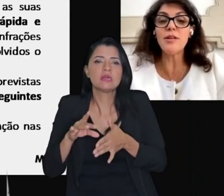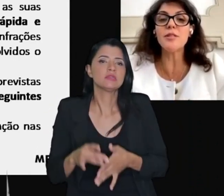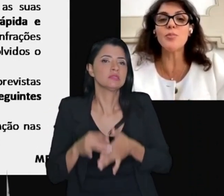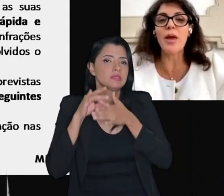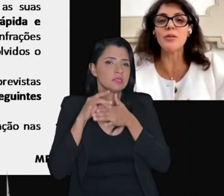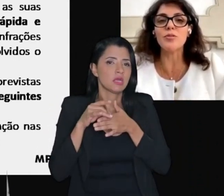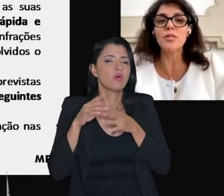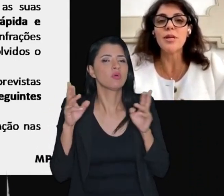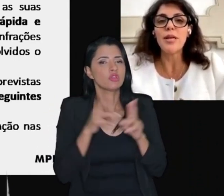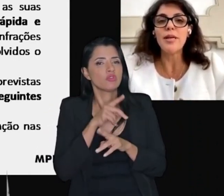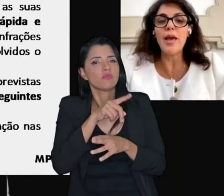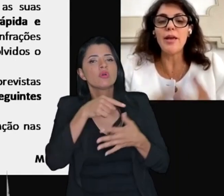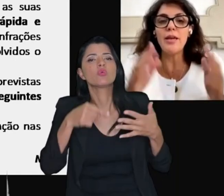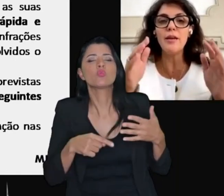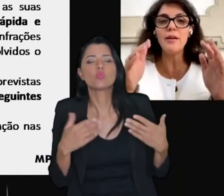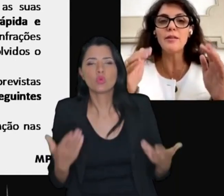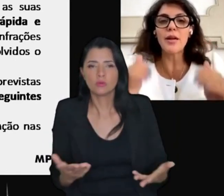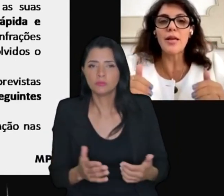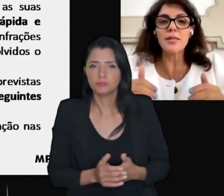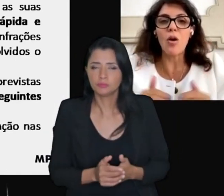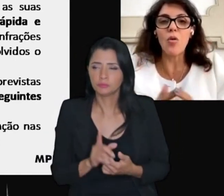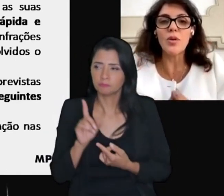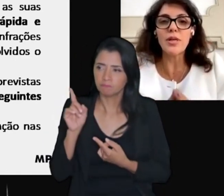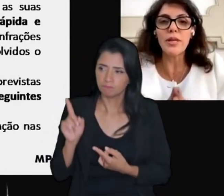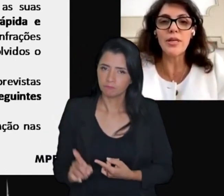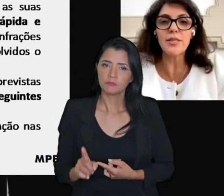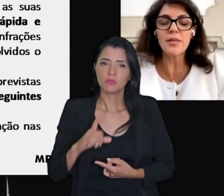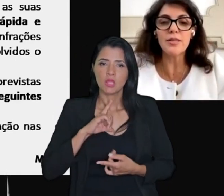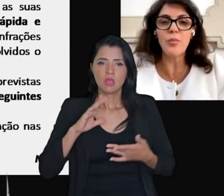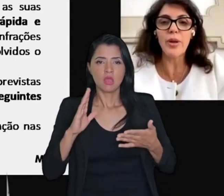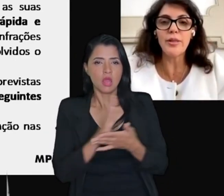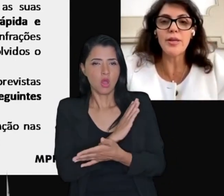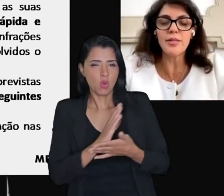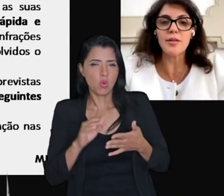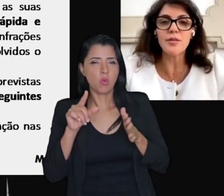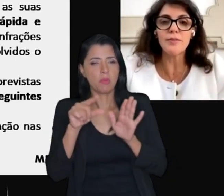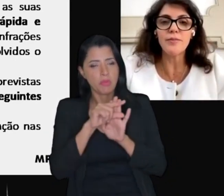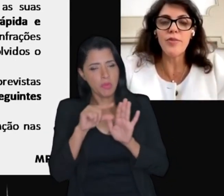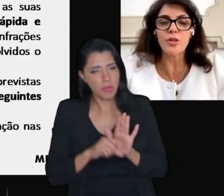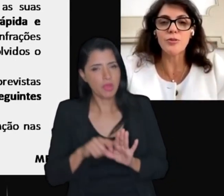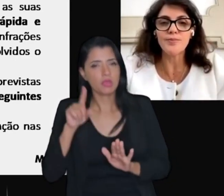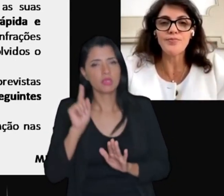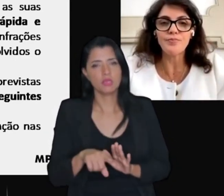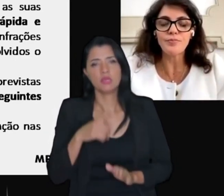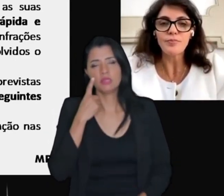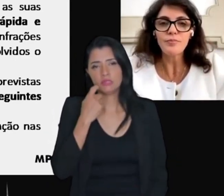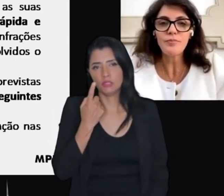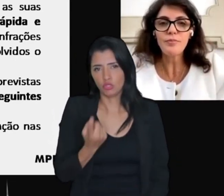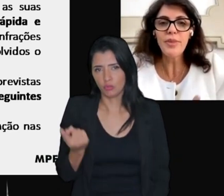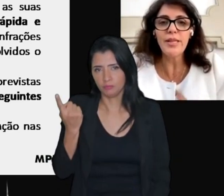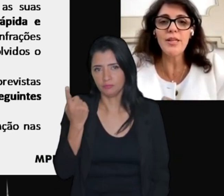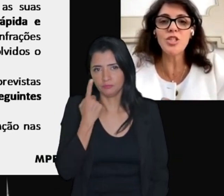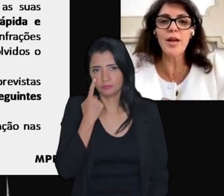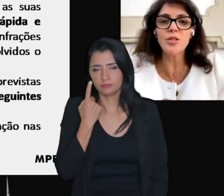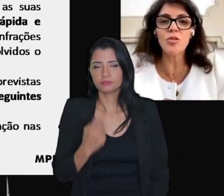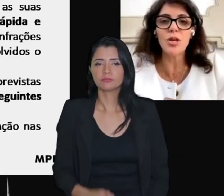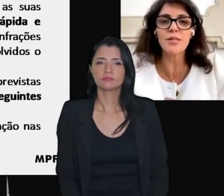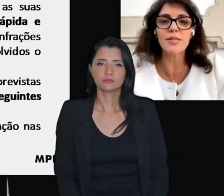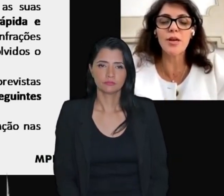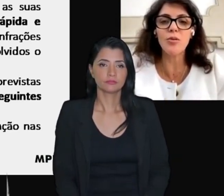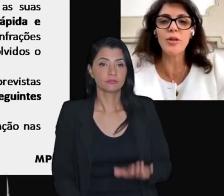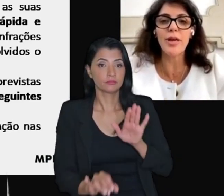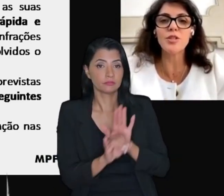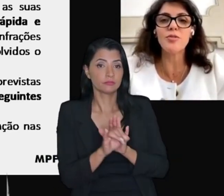relativas aos seguintes aspectos. E aí traz algumas alíneas que são bem interessantes. Vejam,